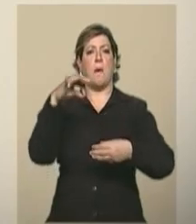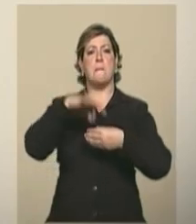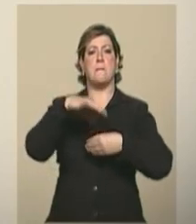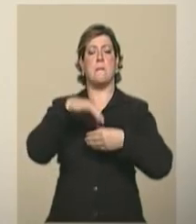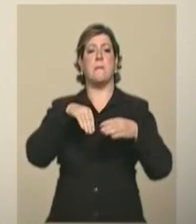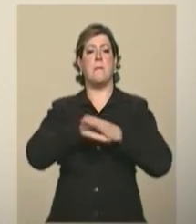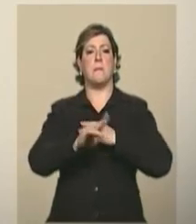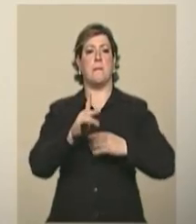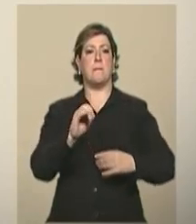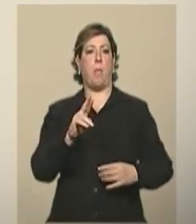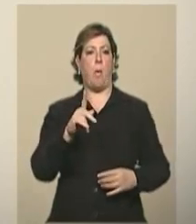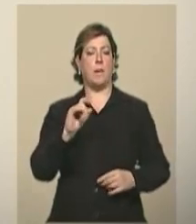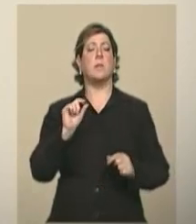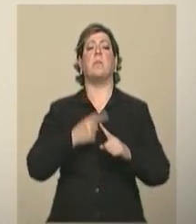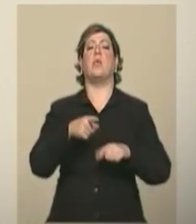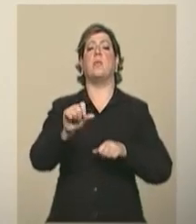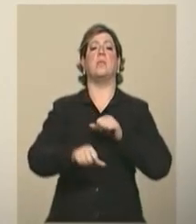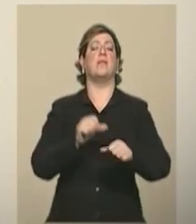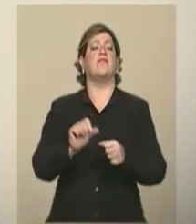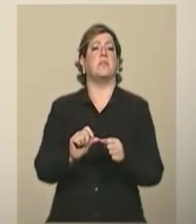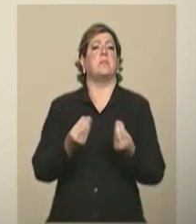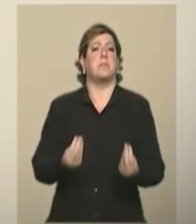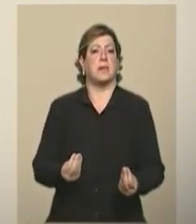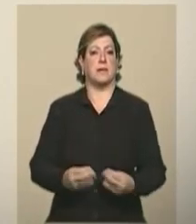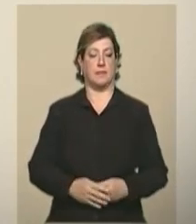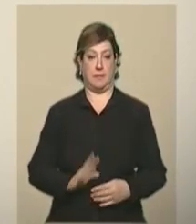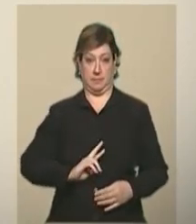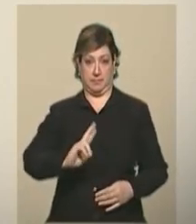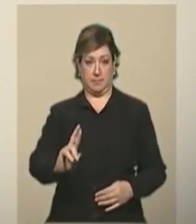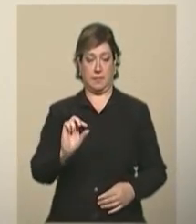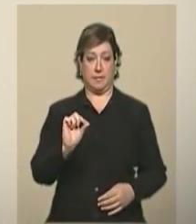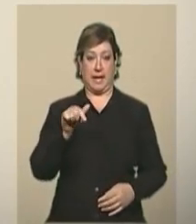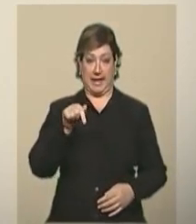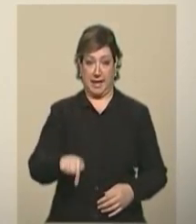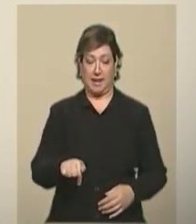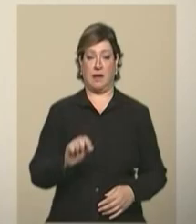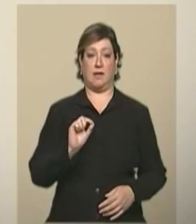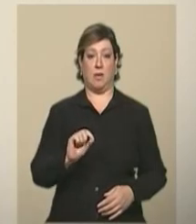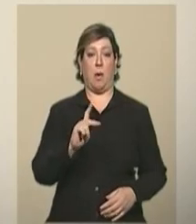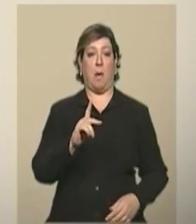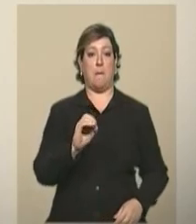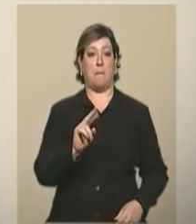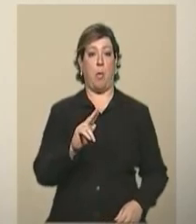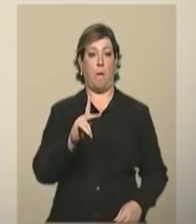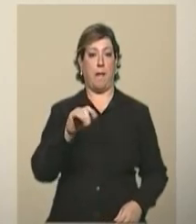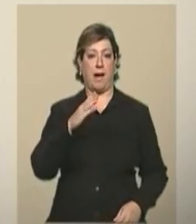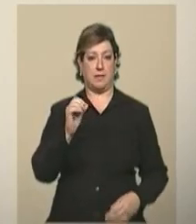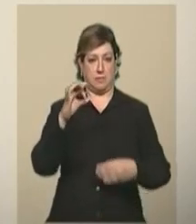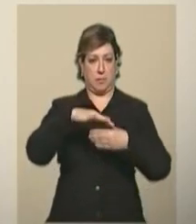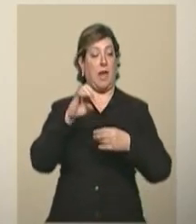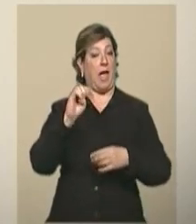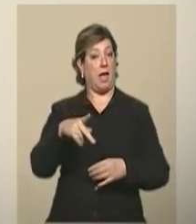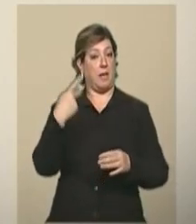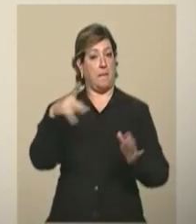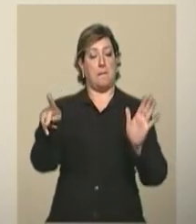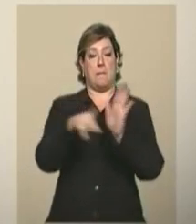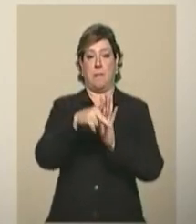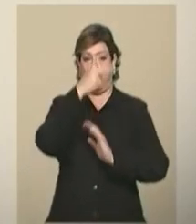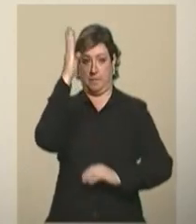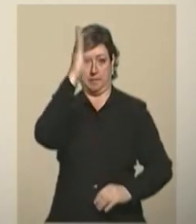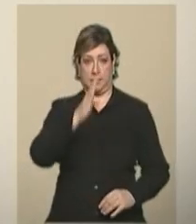que essa mudança foi feita? Olha, Luciano, a caderneta de poupança é um patrimônio dos brasileiros. E o governo